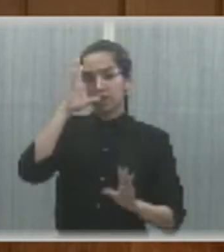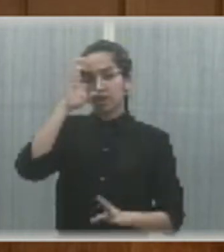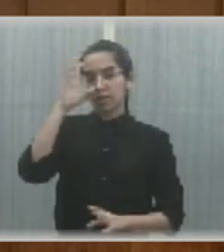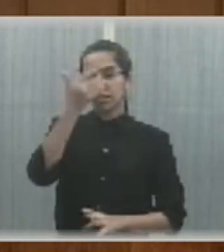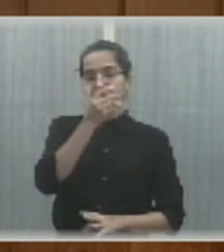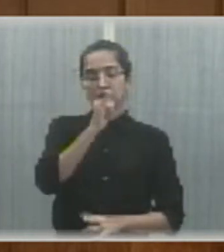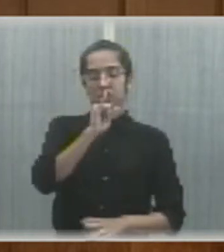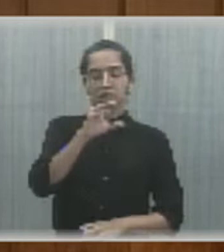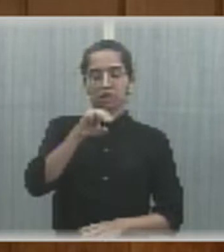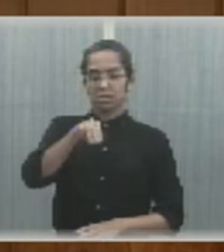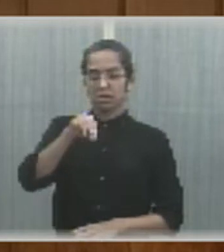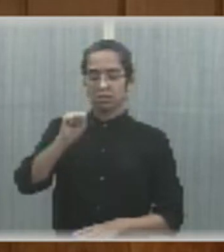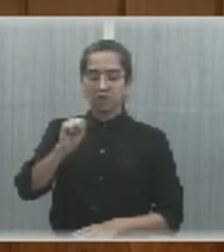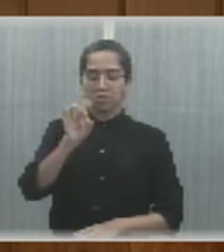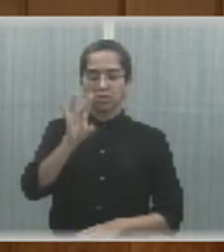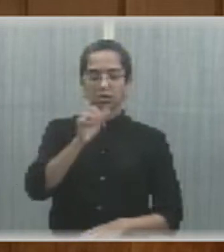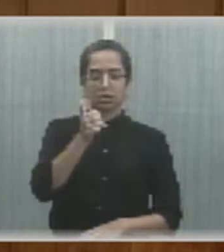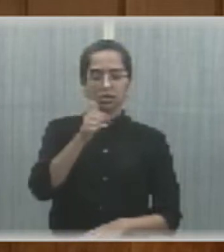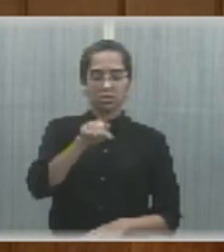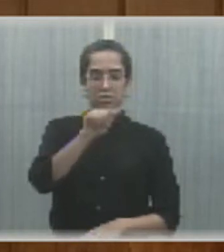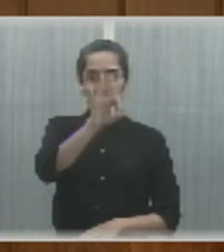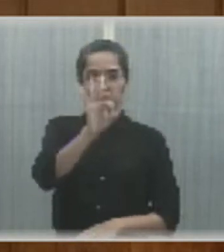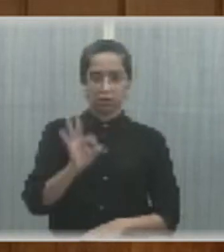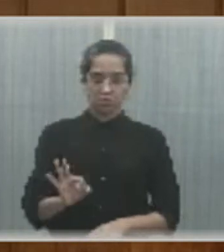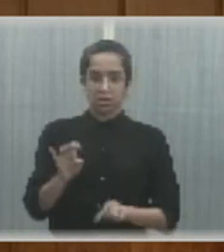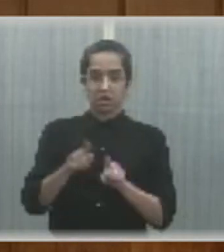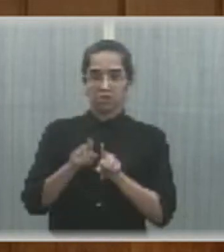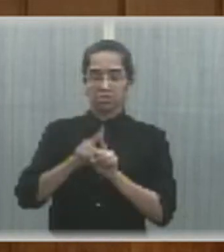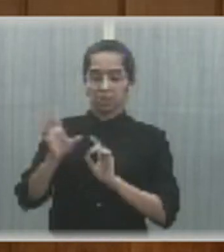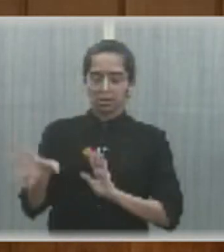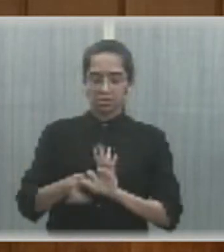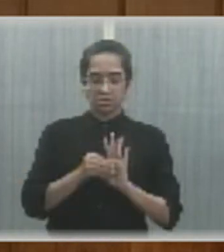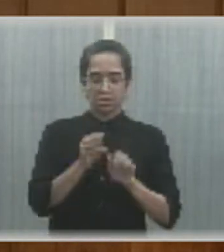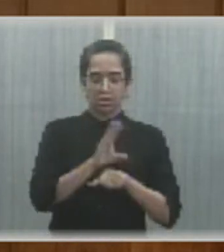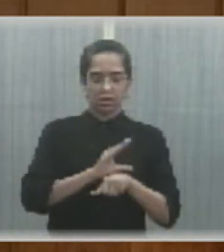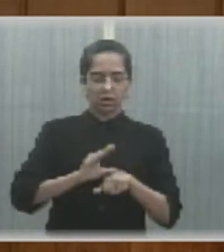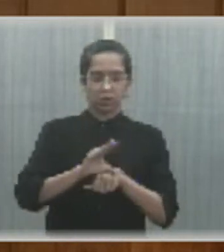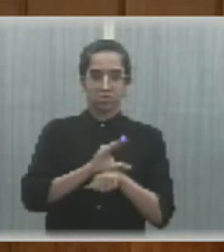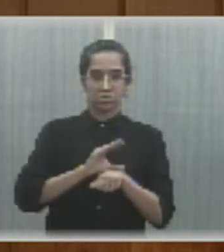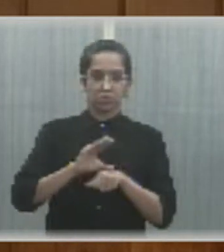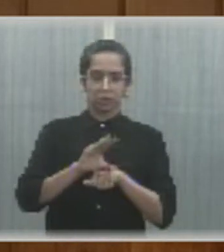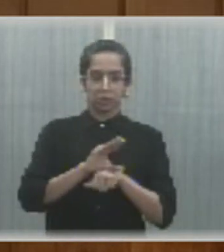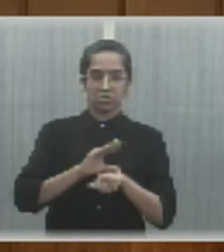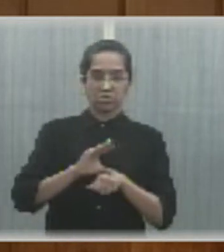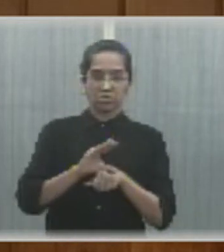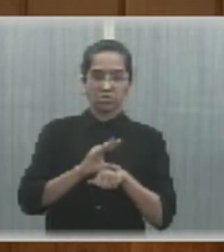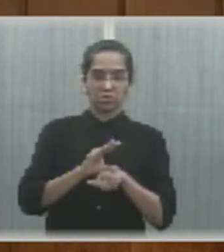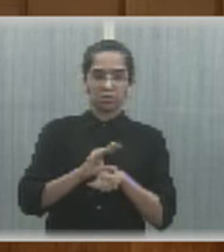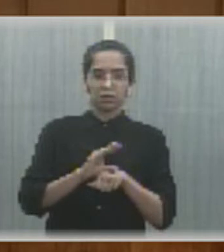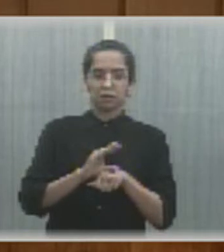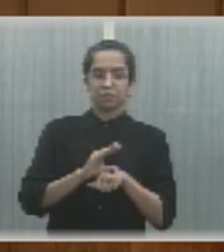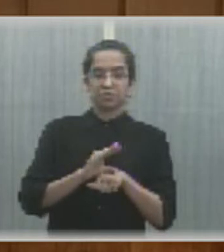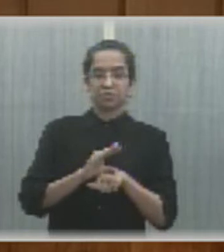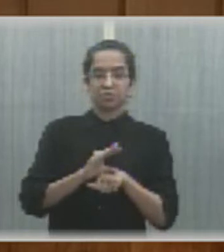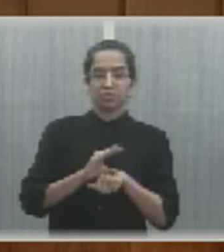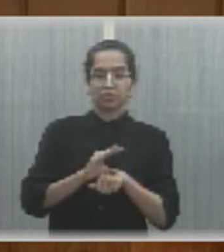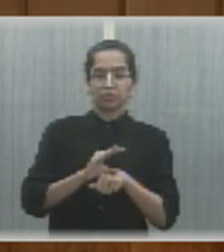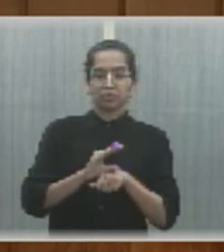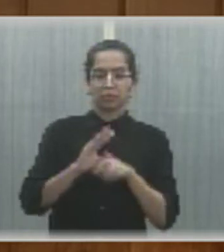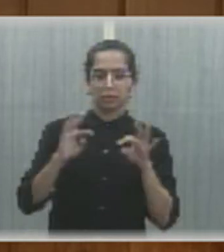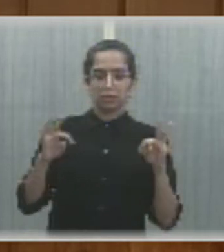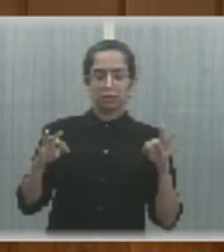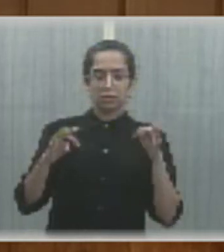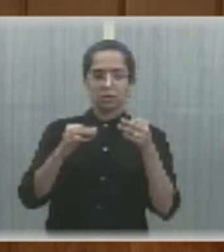em 17%, e a emenda constitucional, a qual zera todos